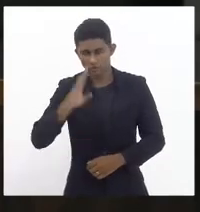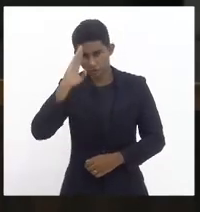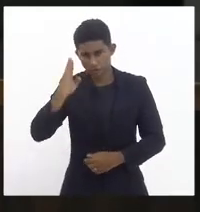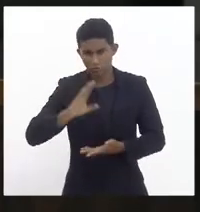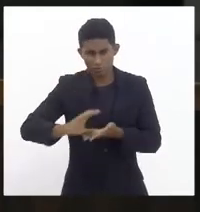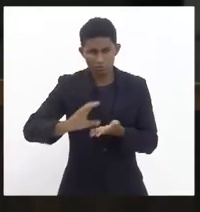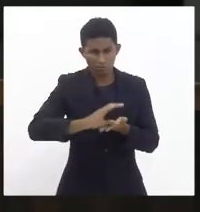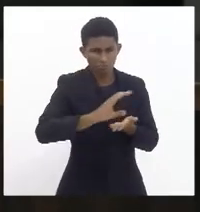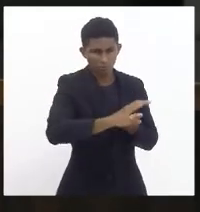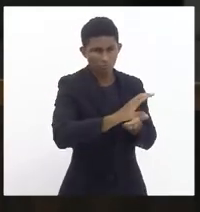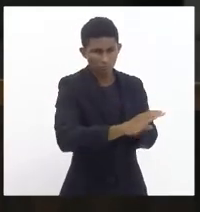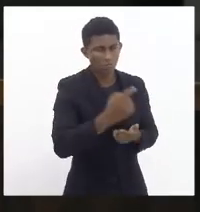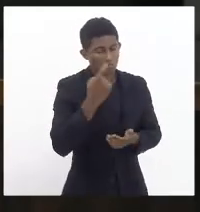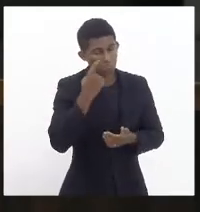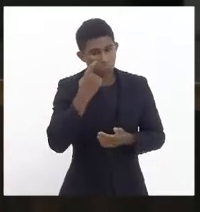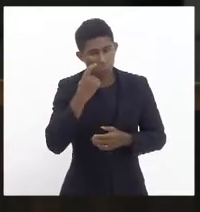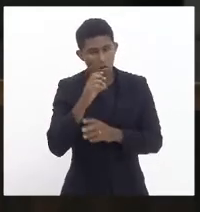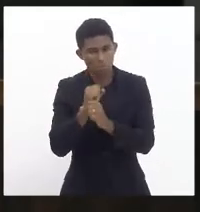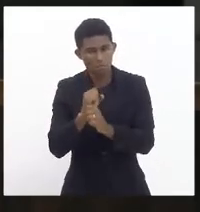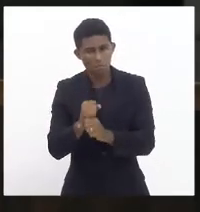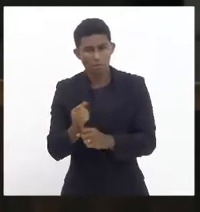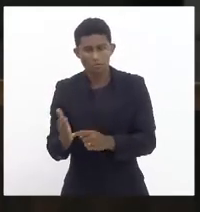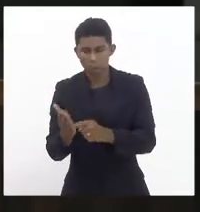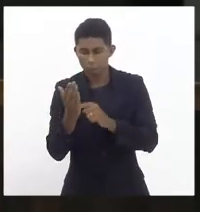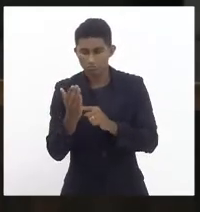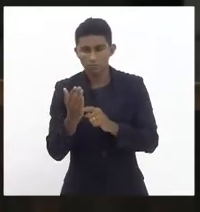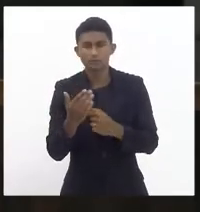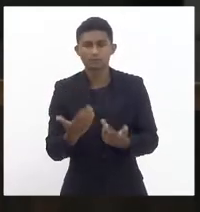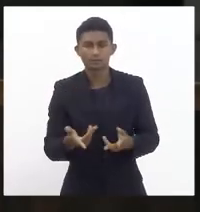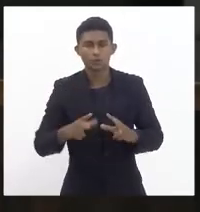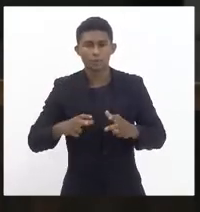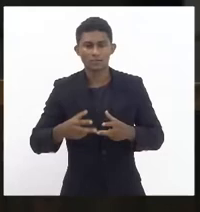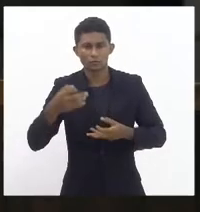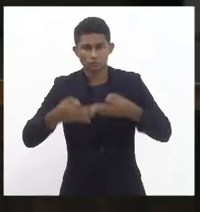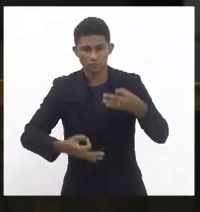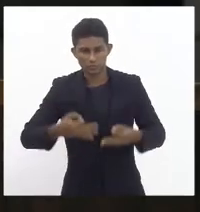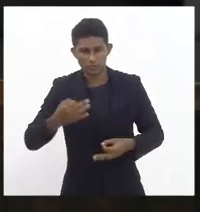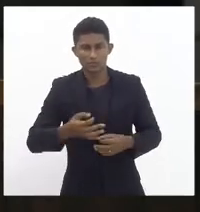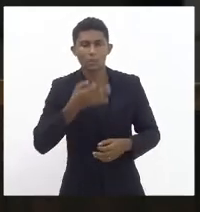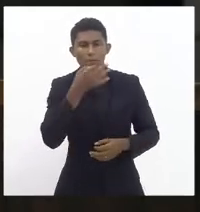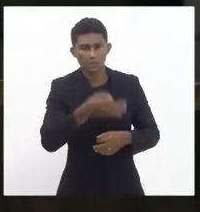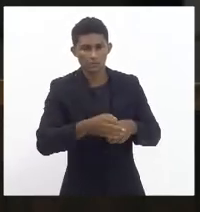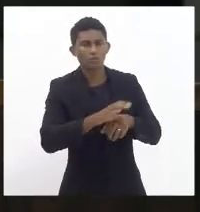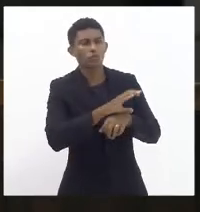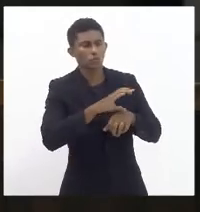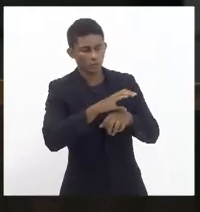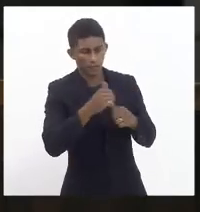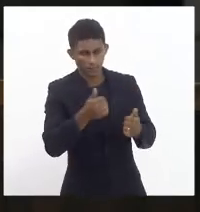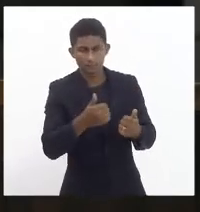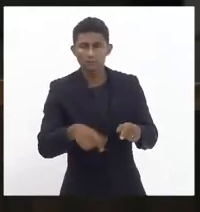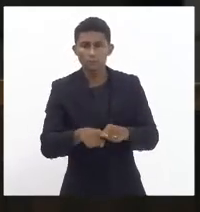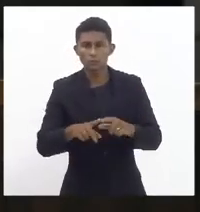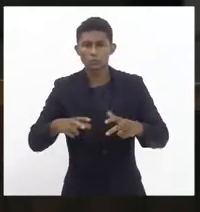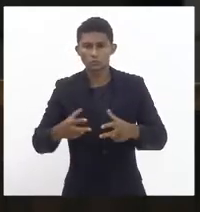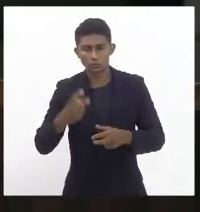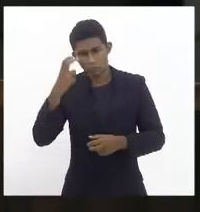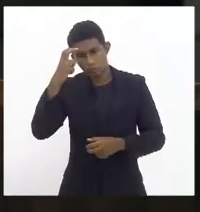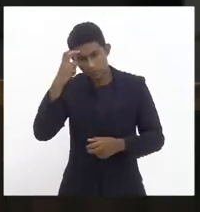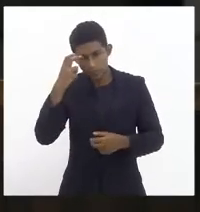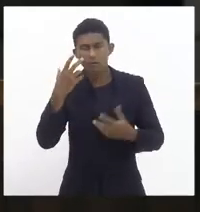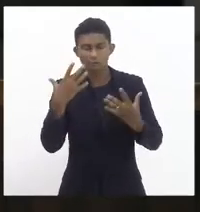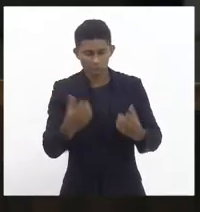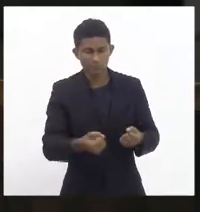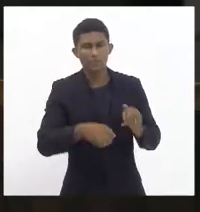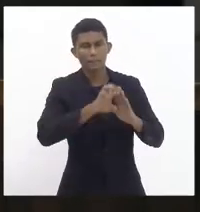providências pareceres da comissão de concessão de tutela condicionalidade e cultura favorável com emendas economia